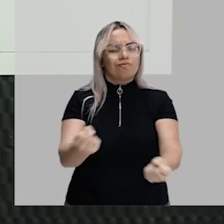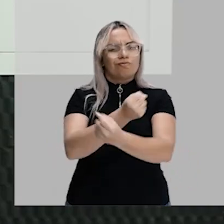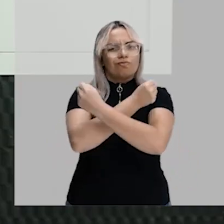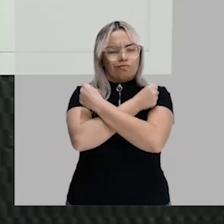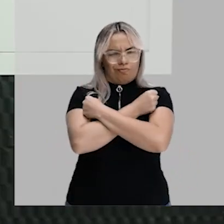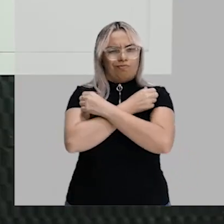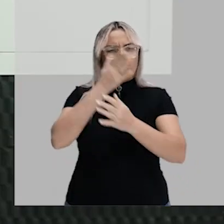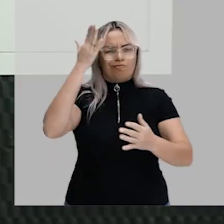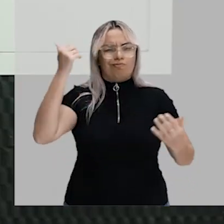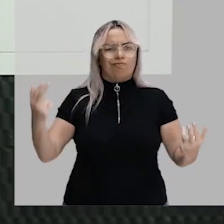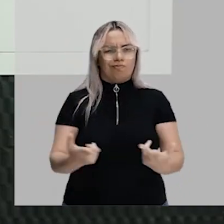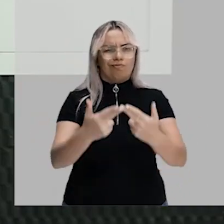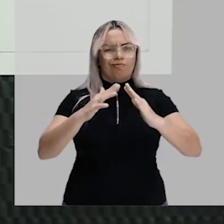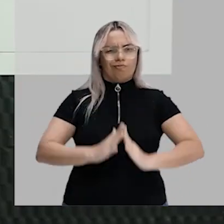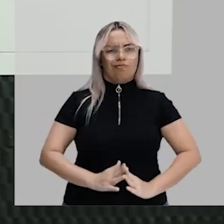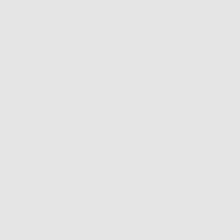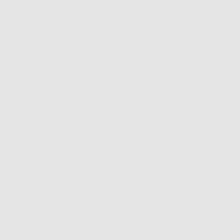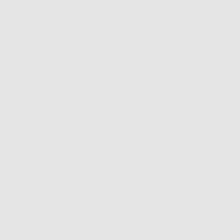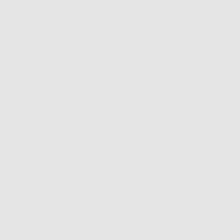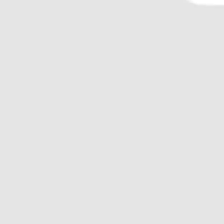HF casa